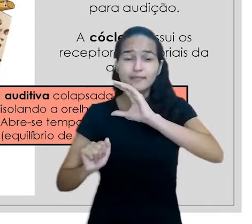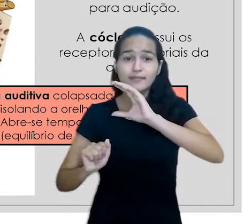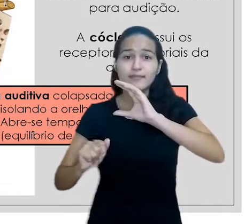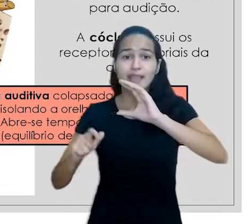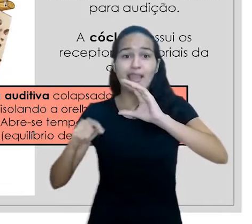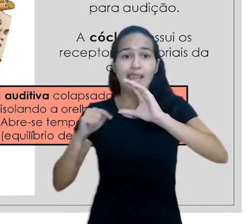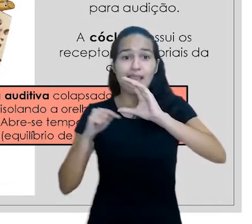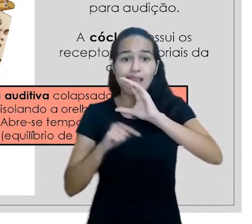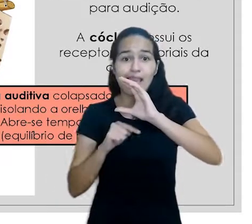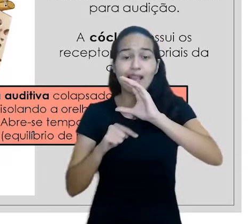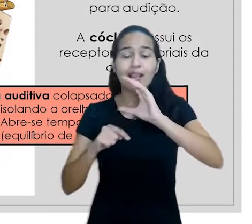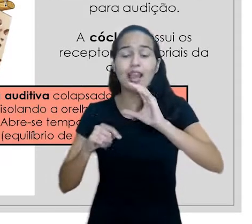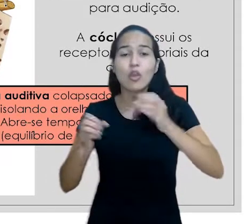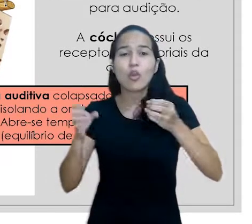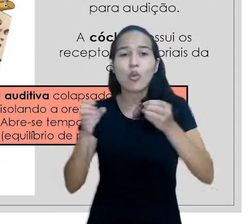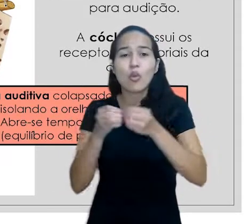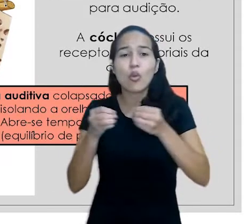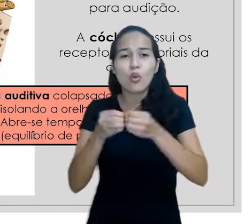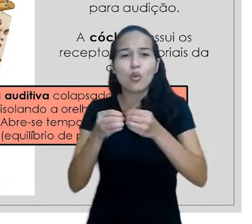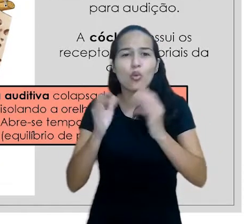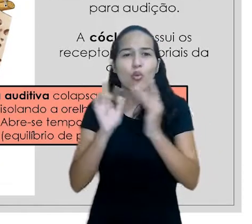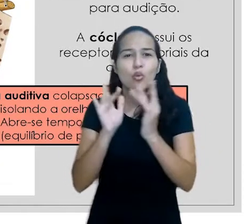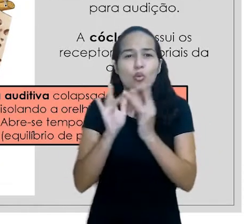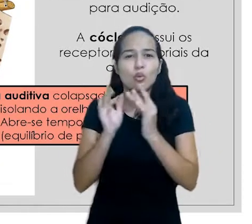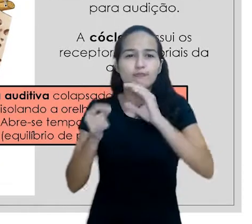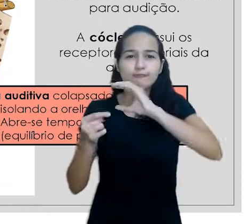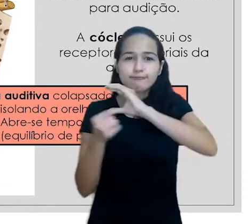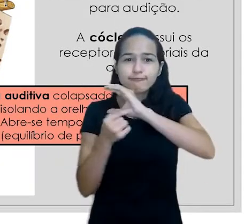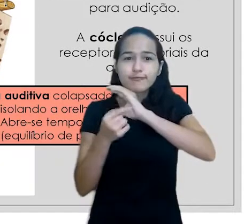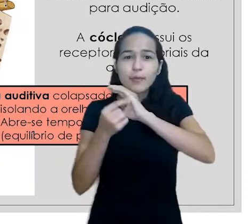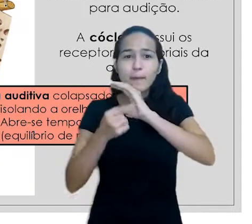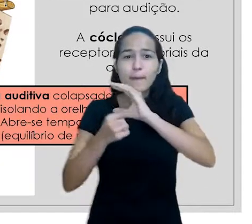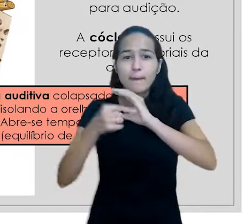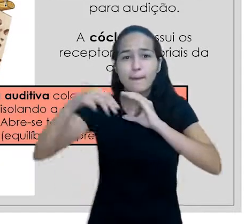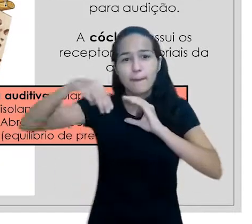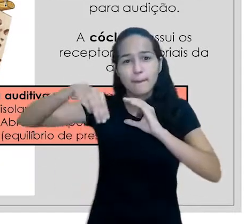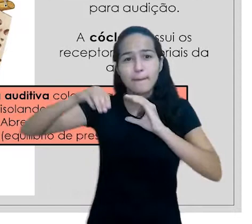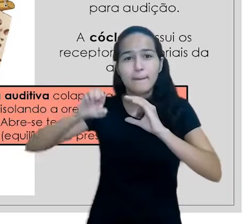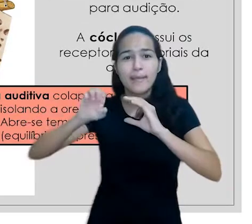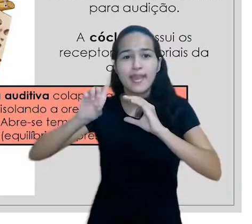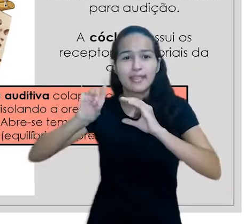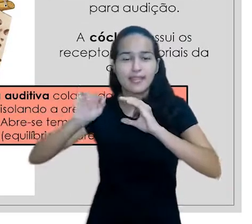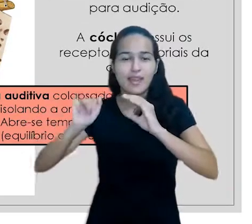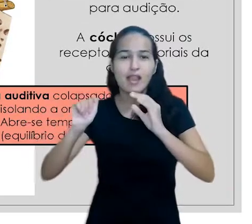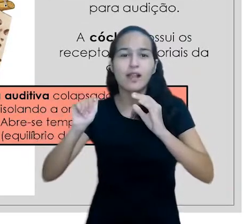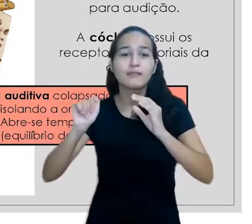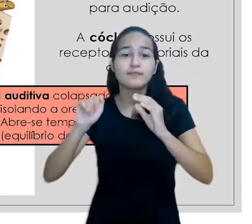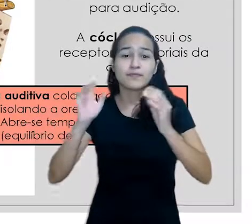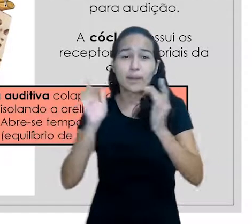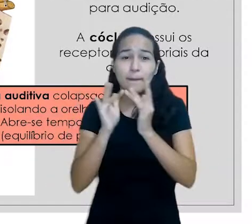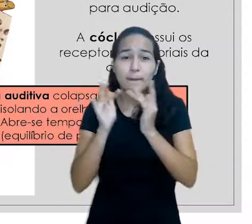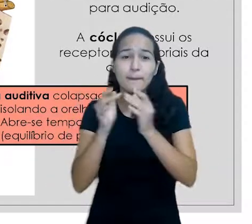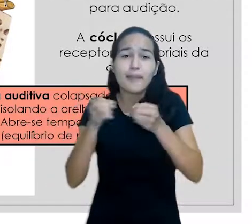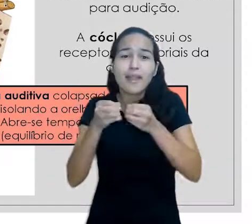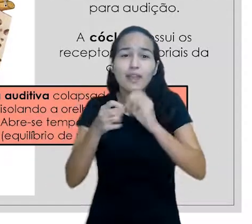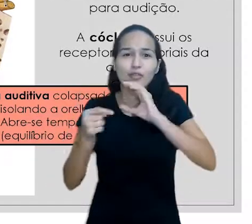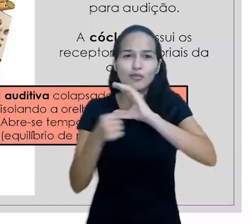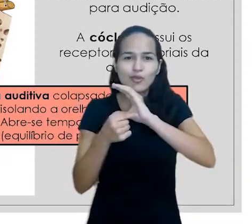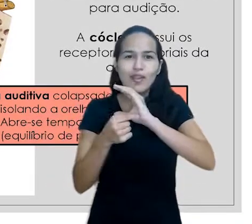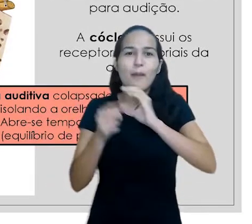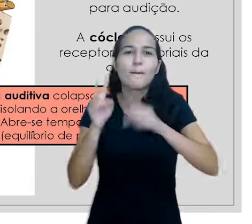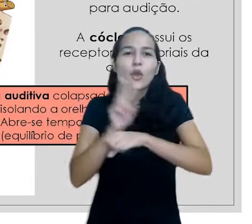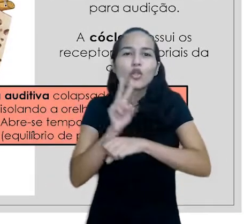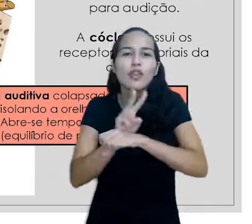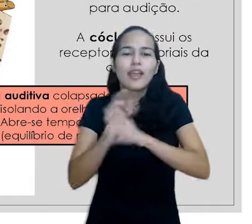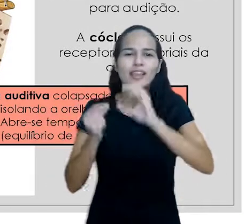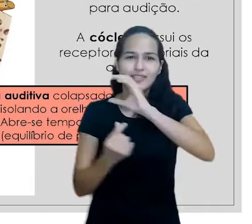poderemos verificar um ósteo, que é justamente a saída dessa tuba, é chamado de ósteo faríngeo